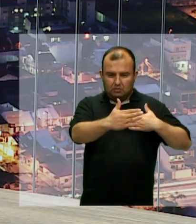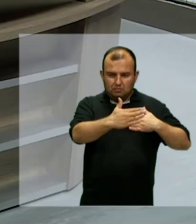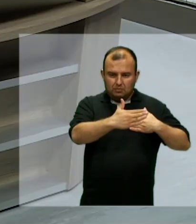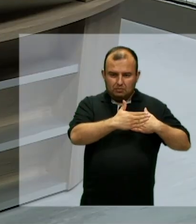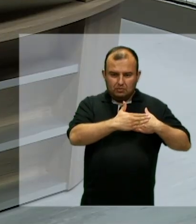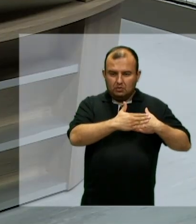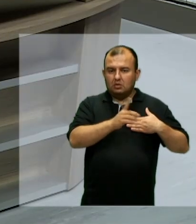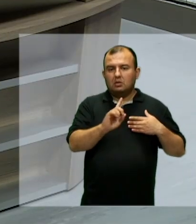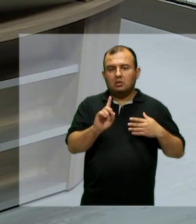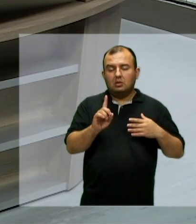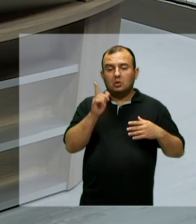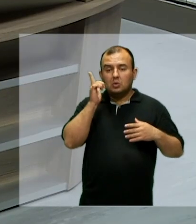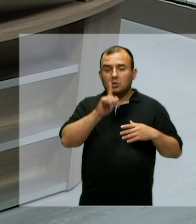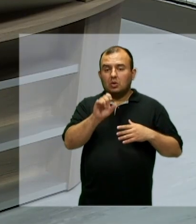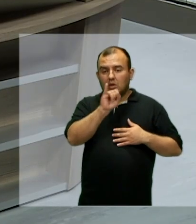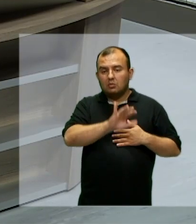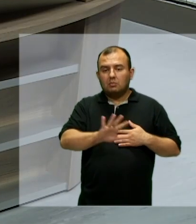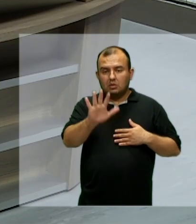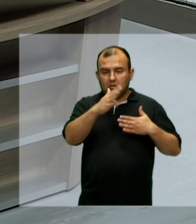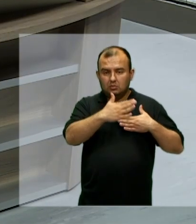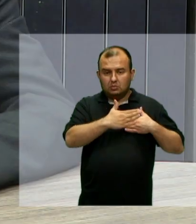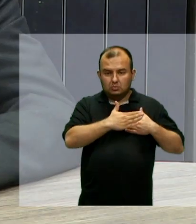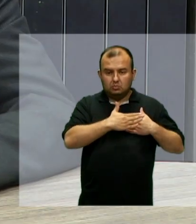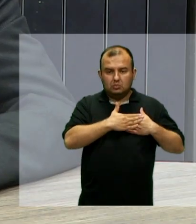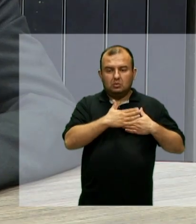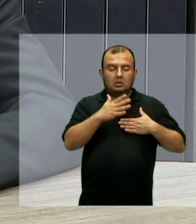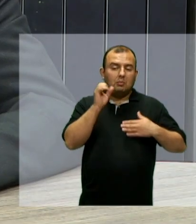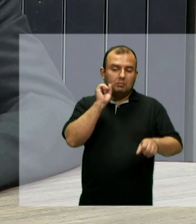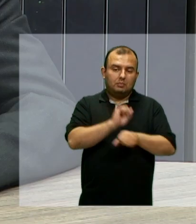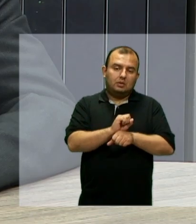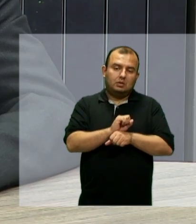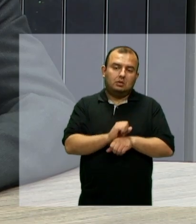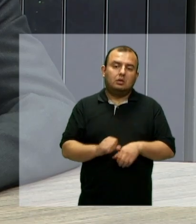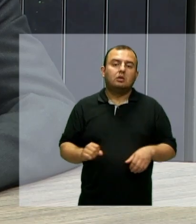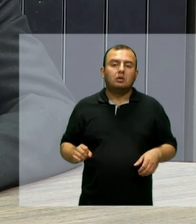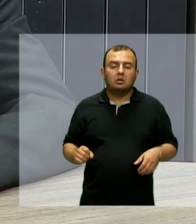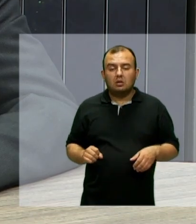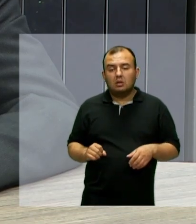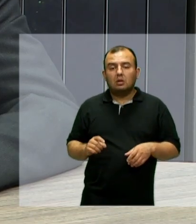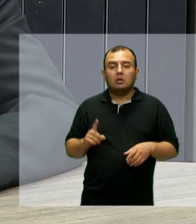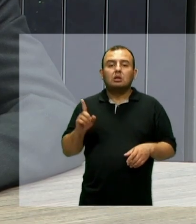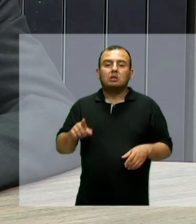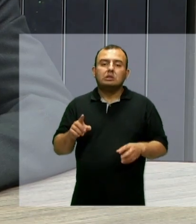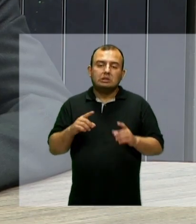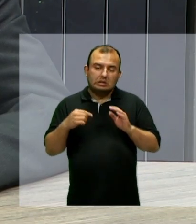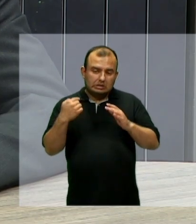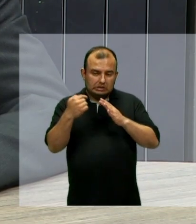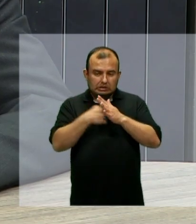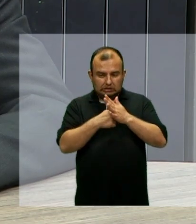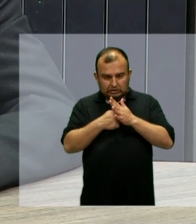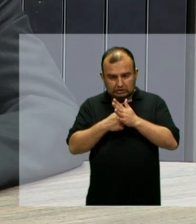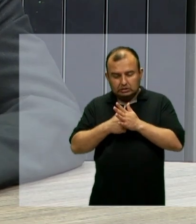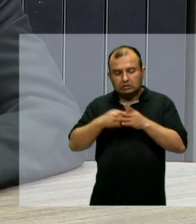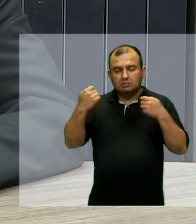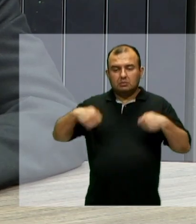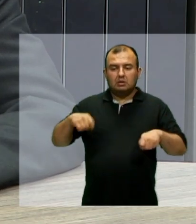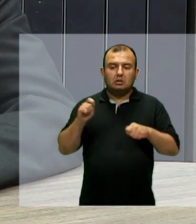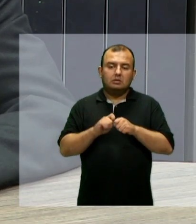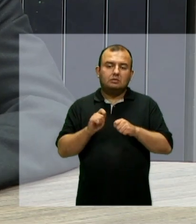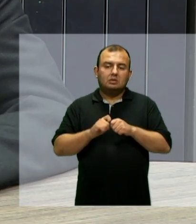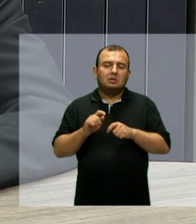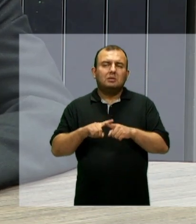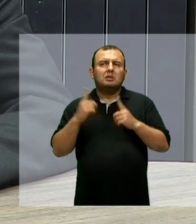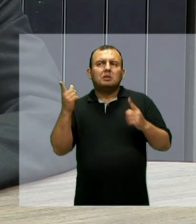hora que ela consegue a imagem que ela precisa, ela deixa de comprimir. Então, esses exames devem ser feitos. Ah, mas a minha